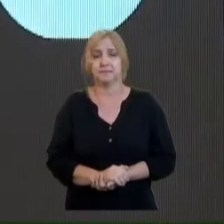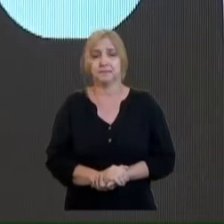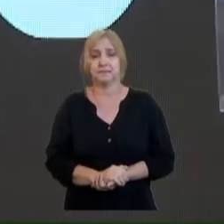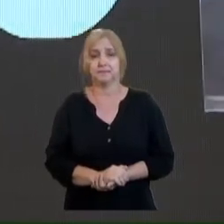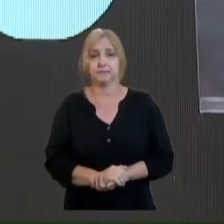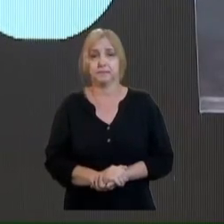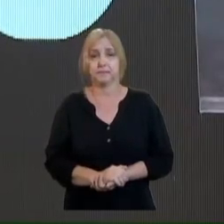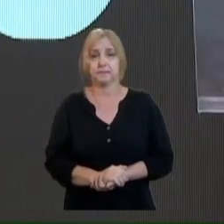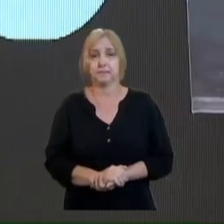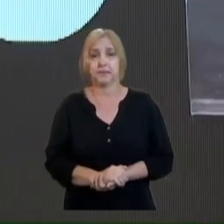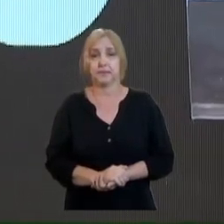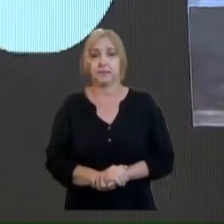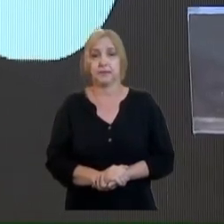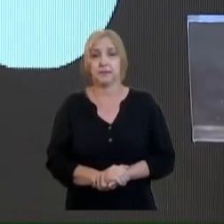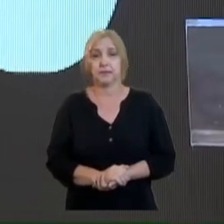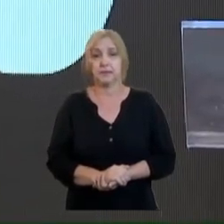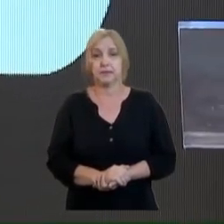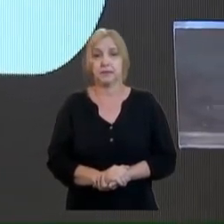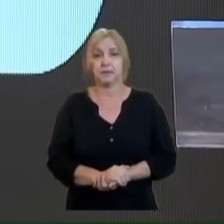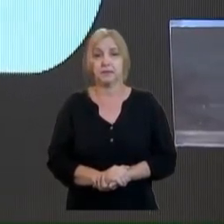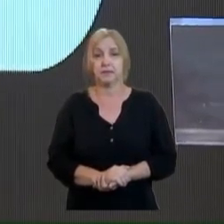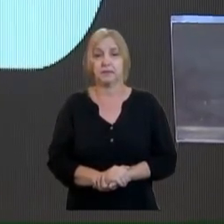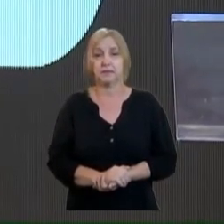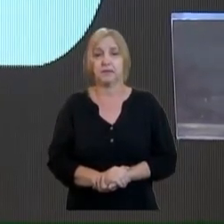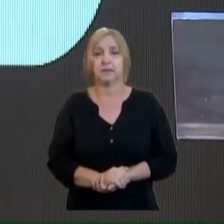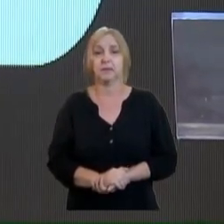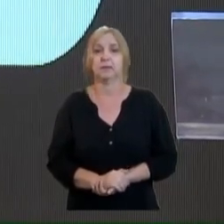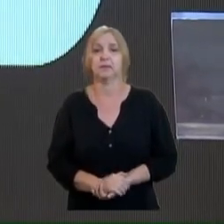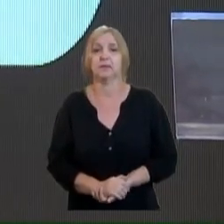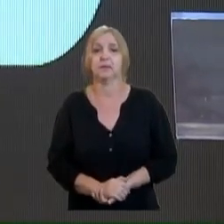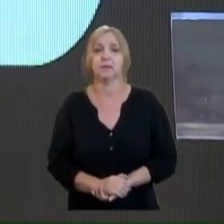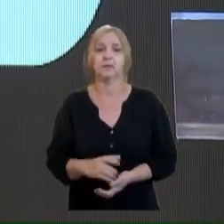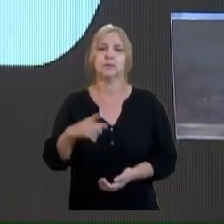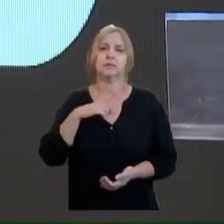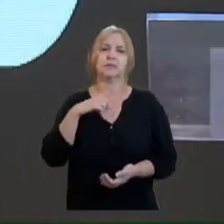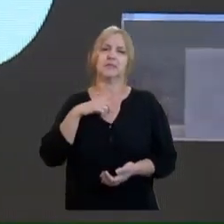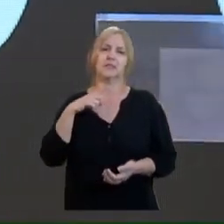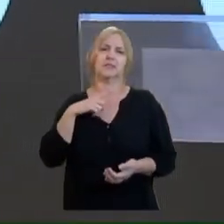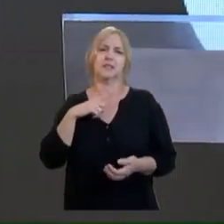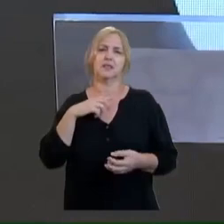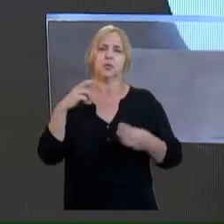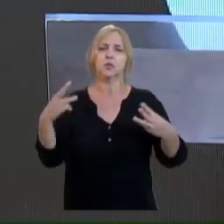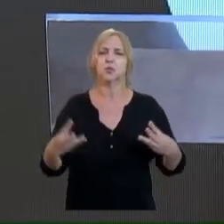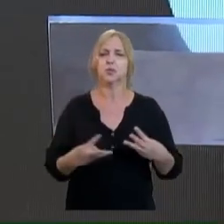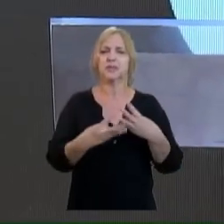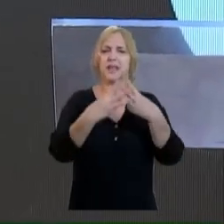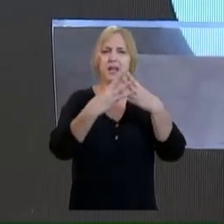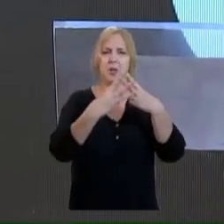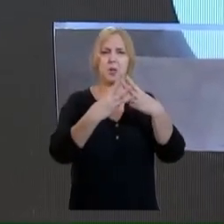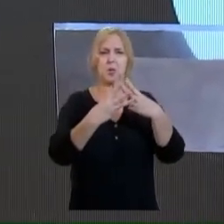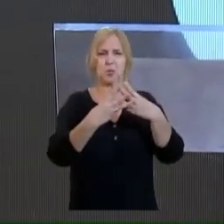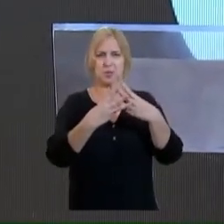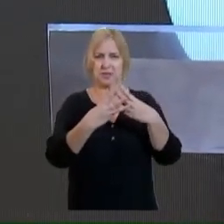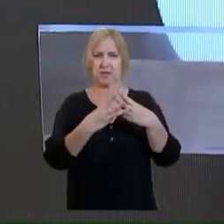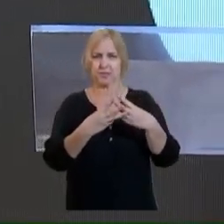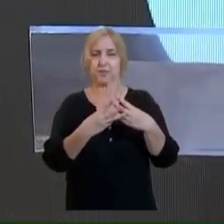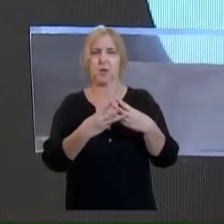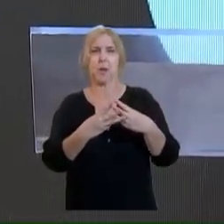Quando houve toda aquela situação do Holocausto, milhões de judeus sendo